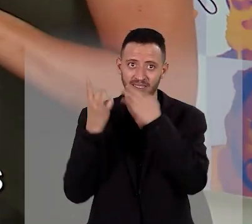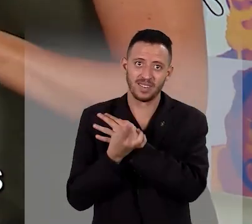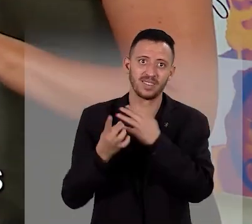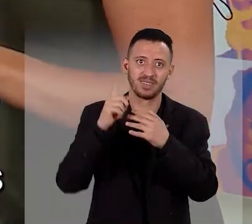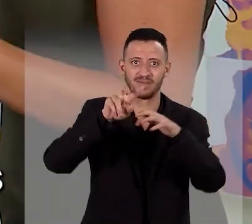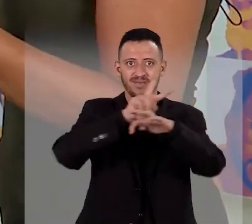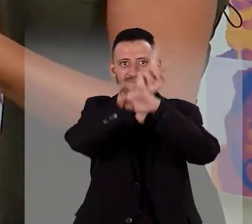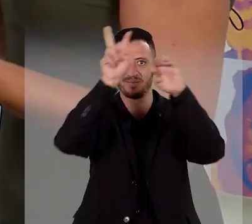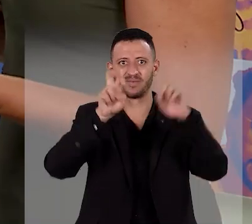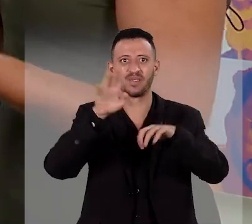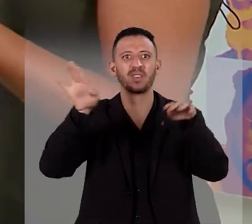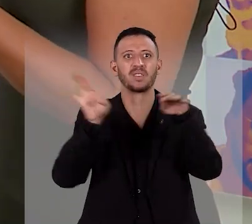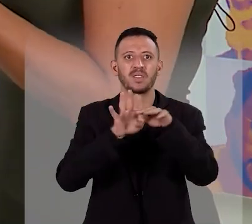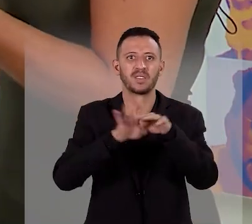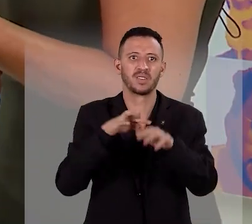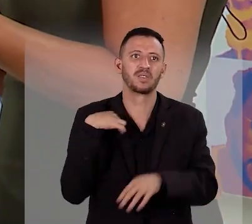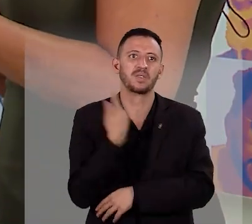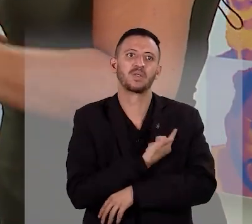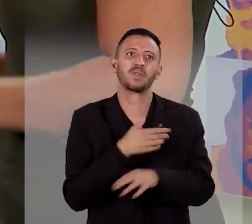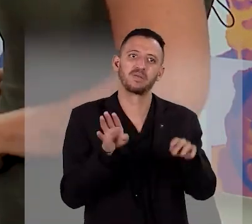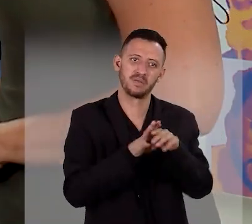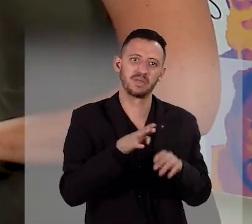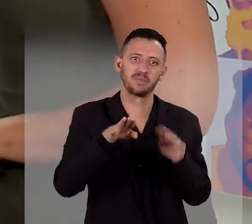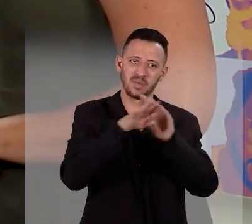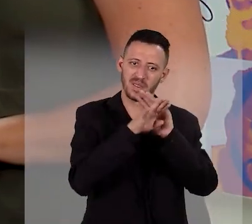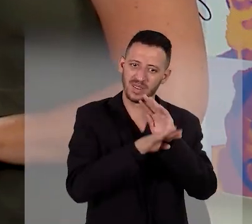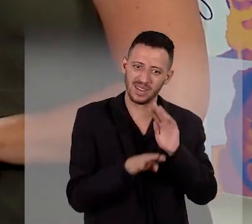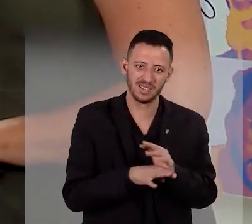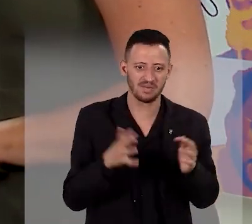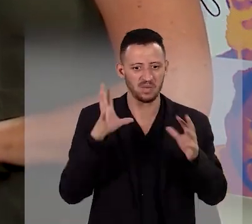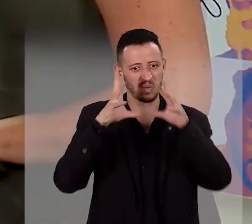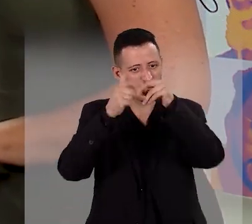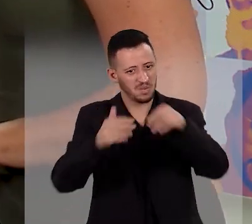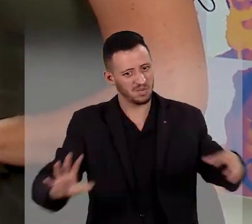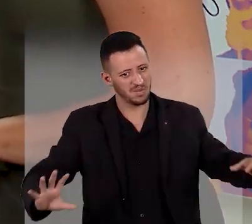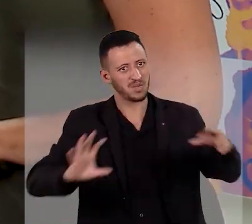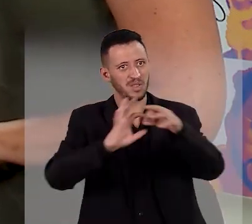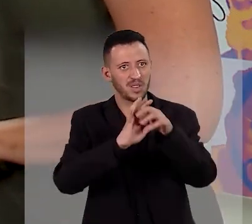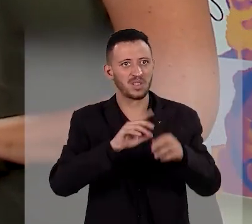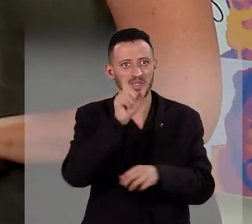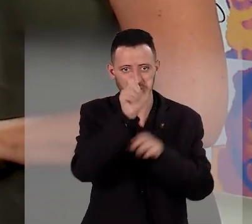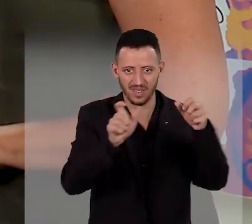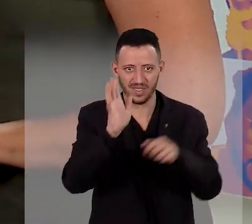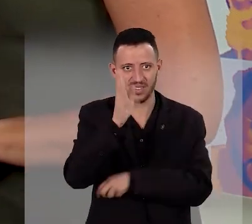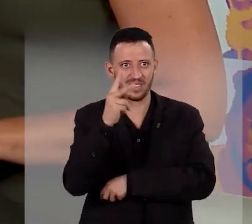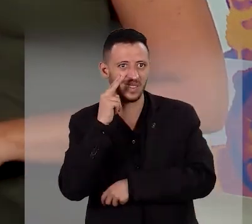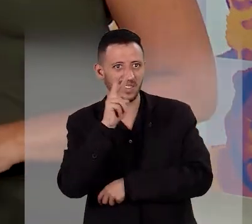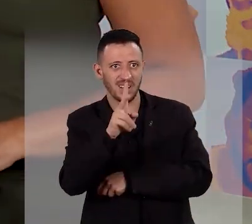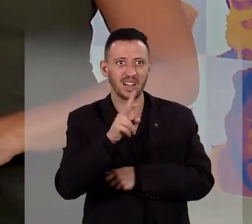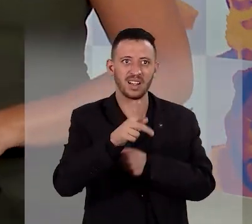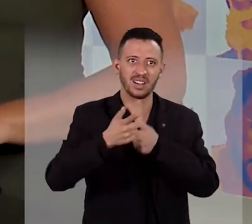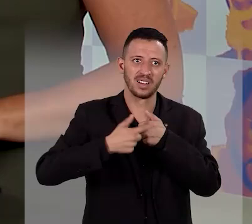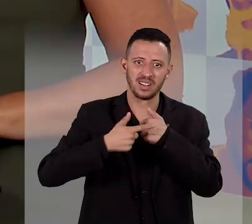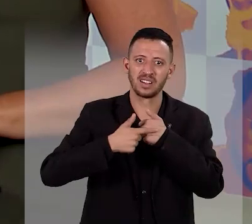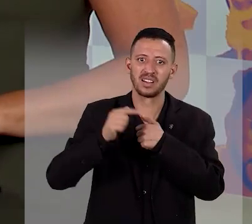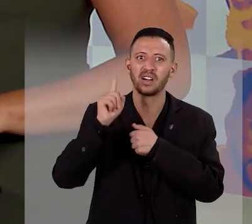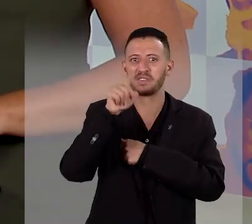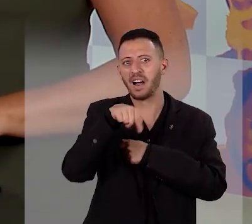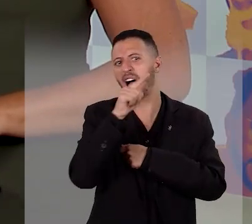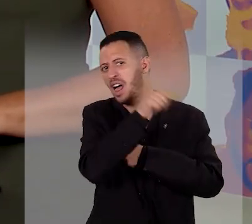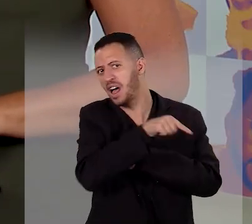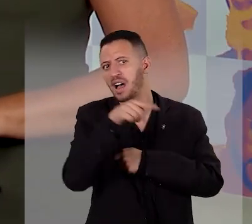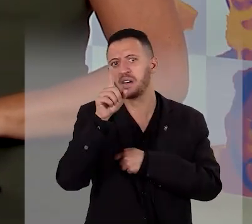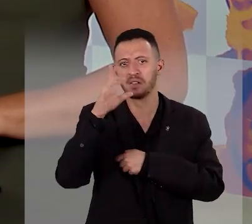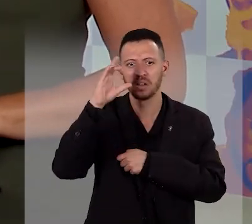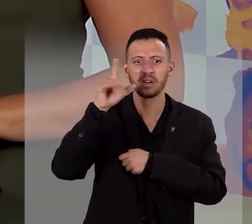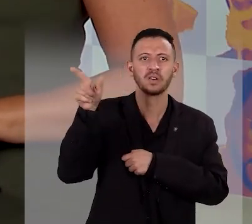redes sociais os assuntos eram os mesmos do nosso programa, né? Todo mundo bem conectado. E você, já segue o Instagram do